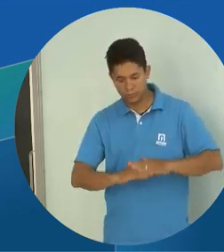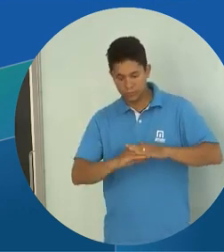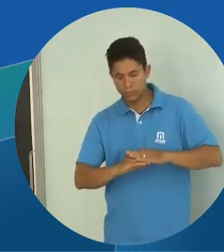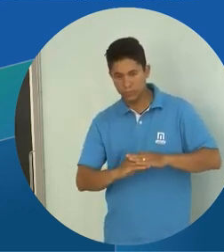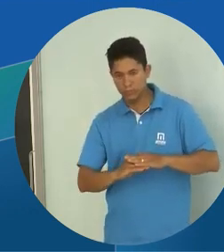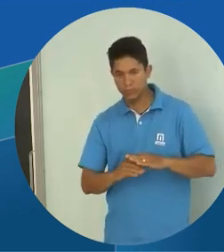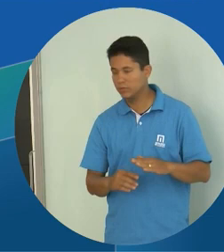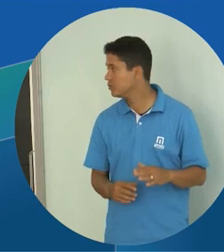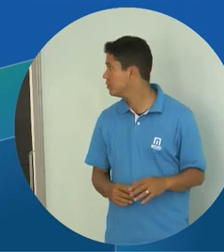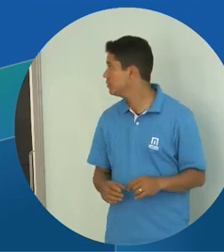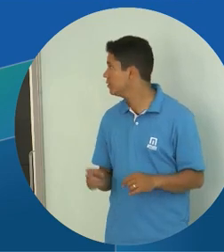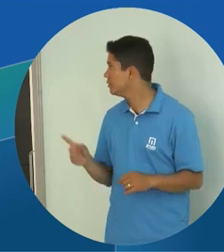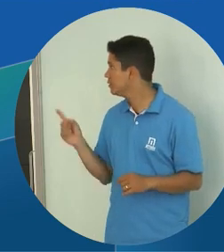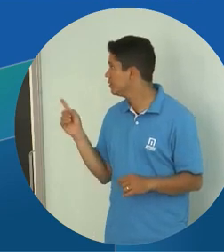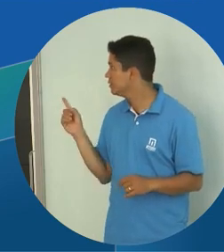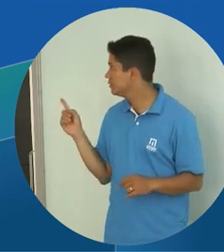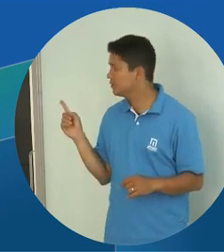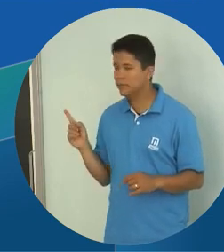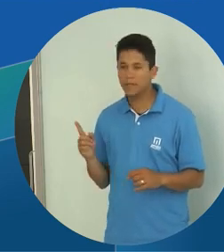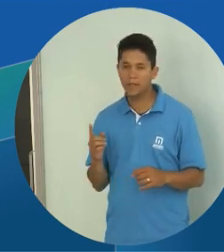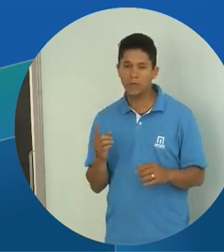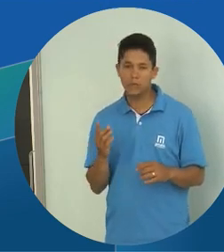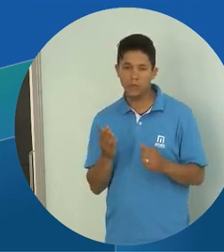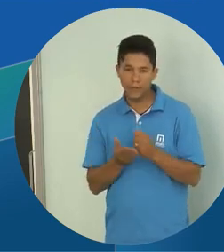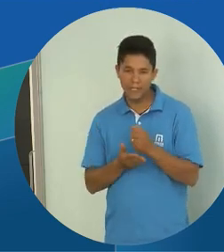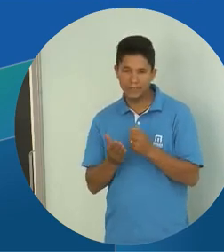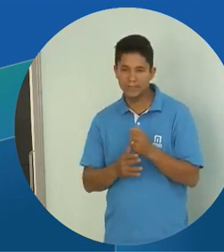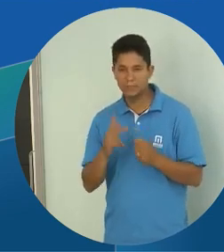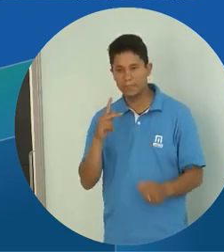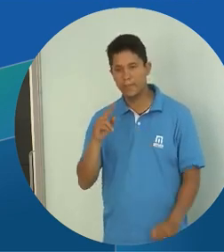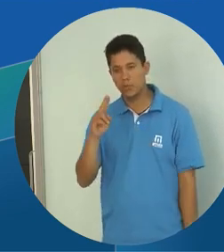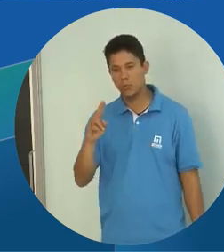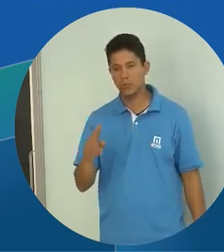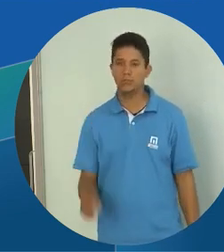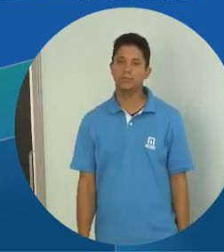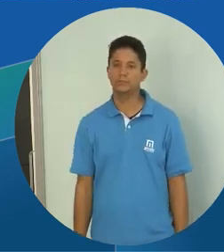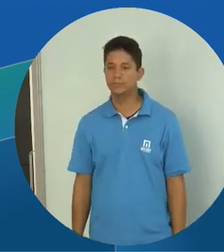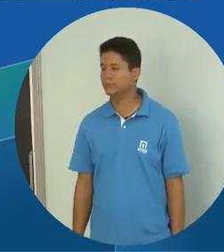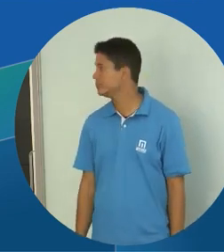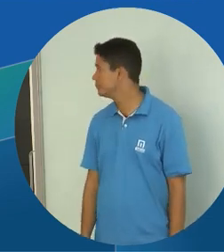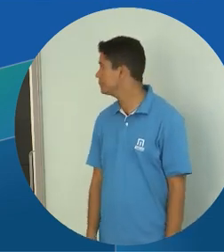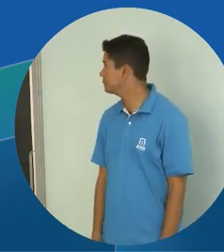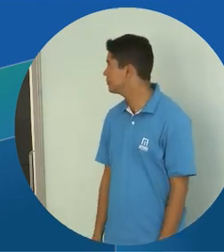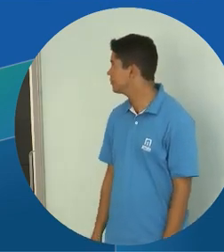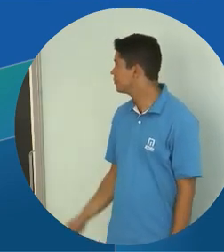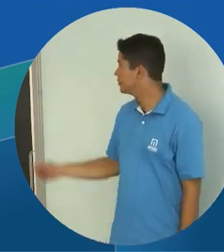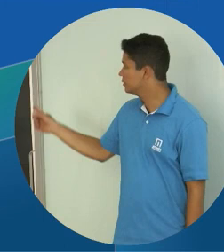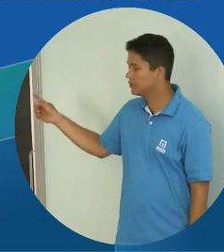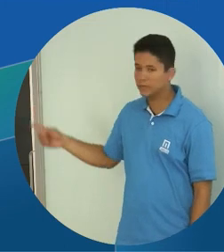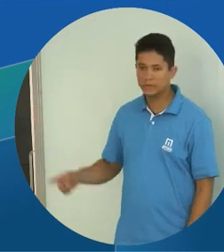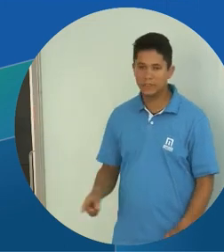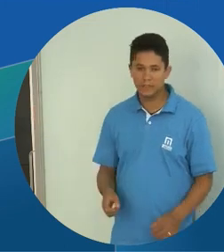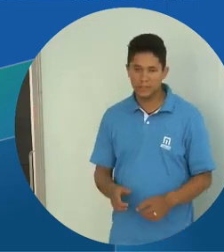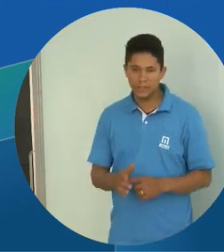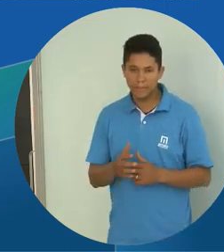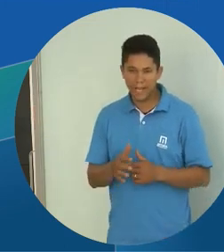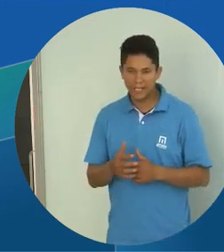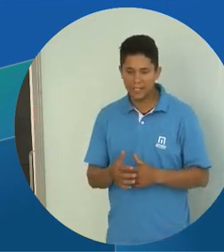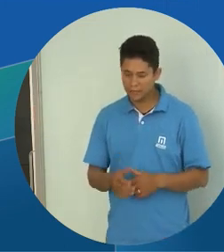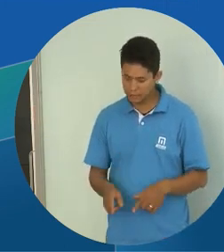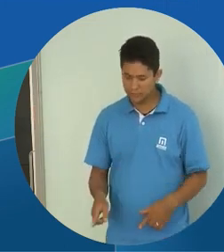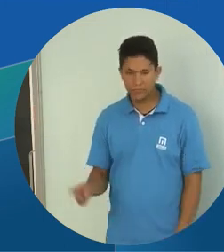Material bicomponente, base PU. Tá? Essa aqui é a máquina de injeção que a gente utilizou, um equipamento bem pequeno, bem